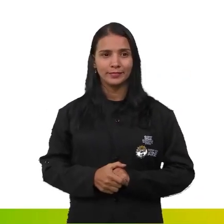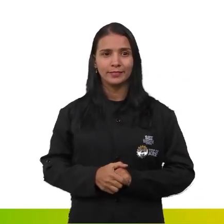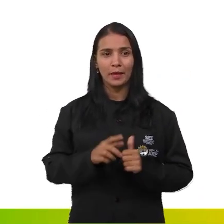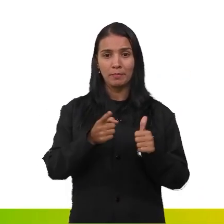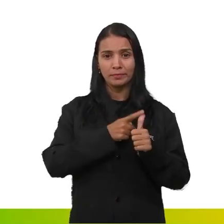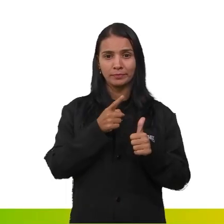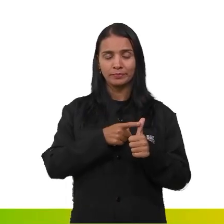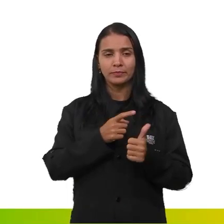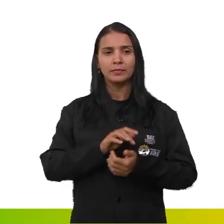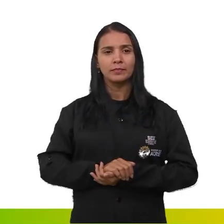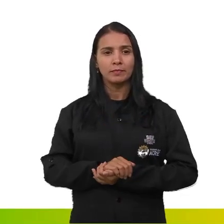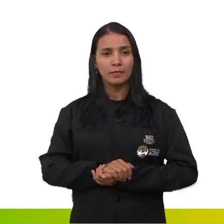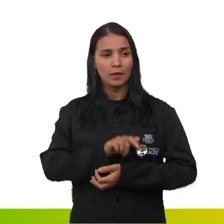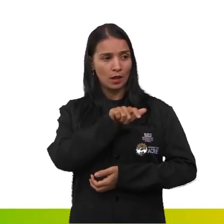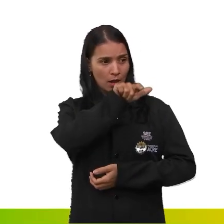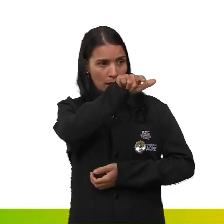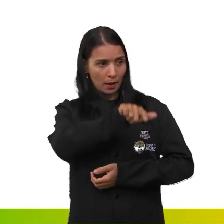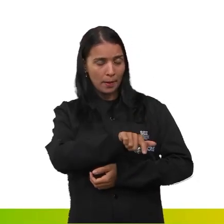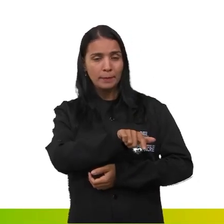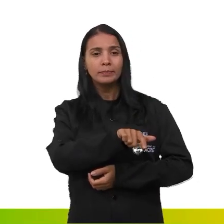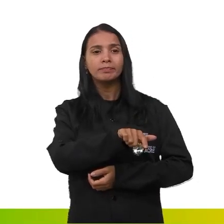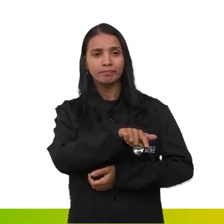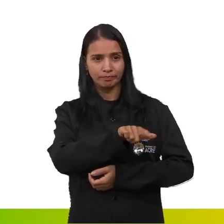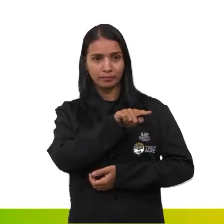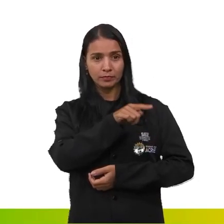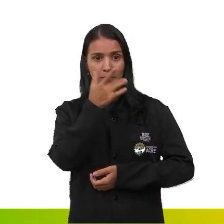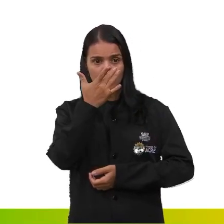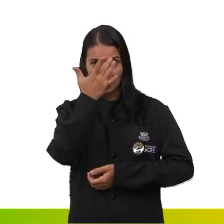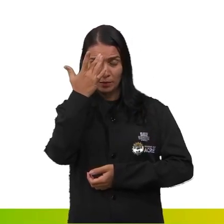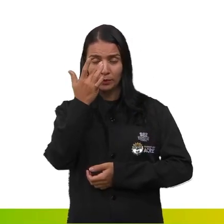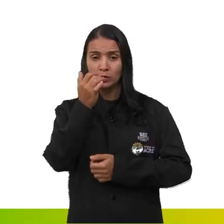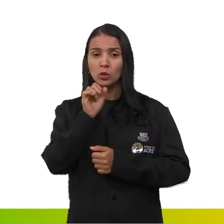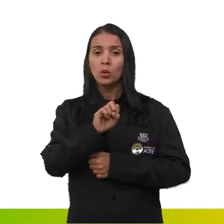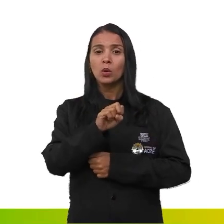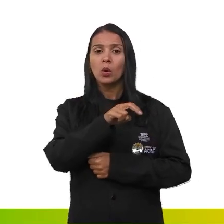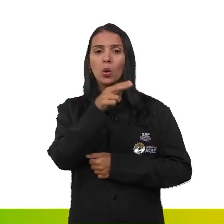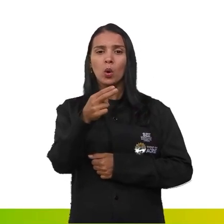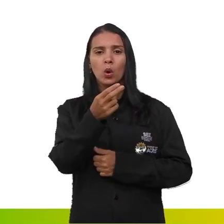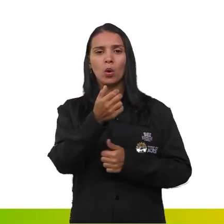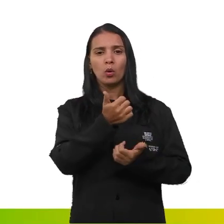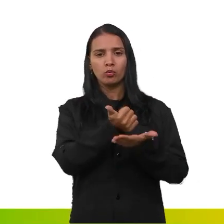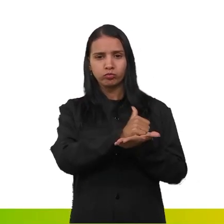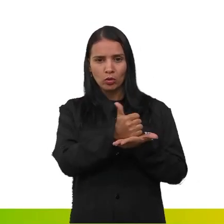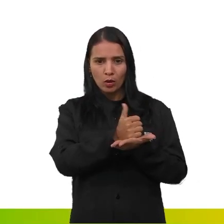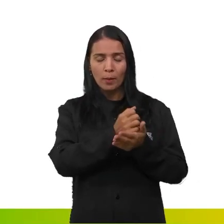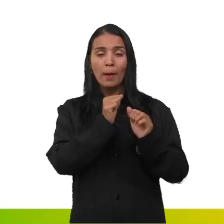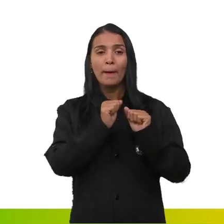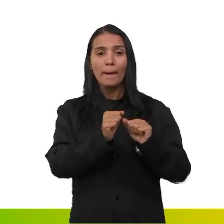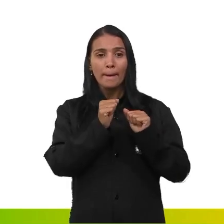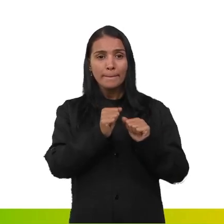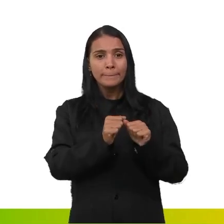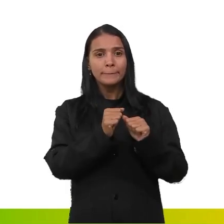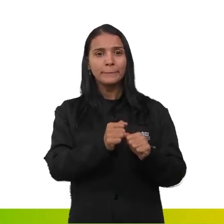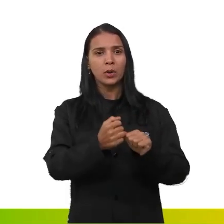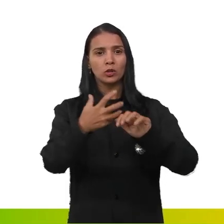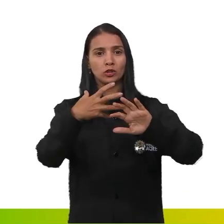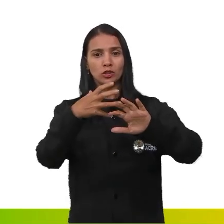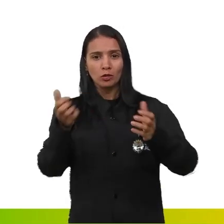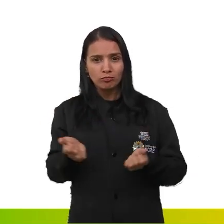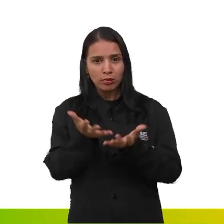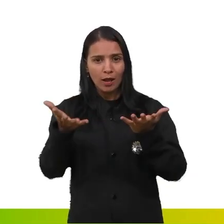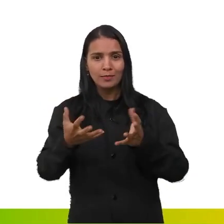Um New Games pode ser utilizado para estimular a empatia ao colocar o jogador no lugar de personagens reais